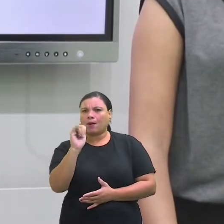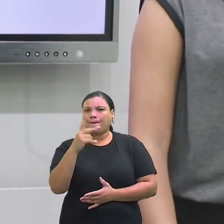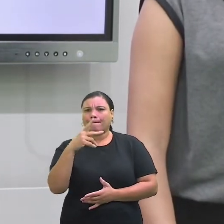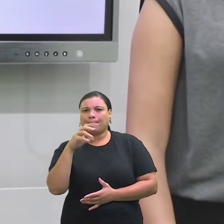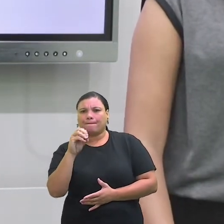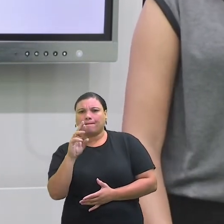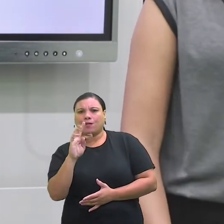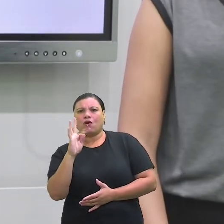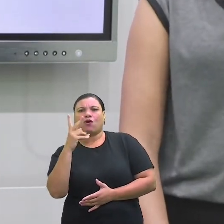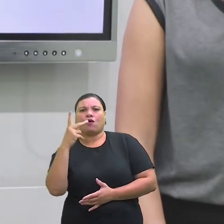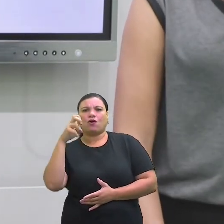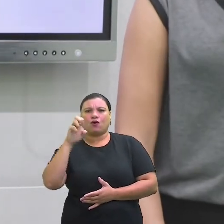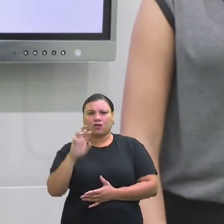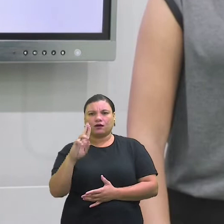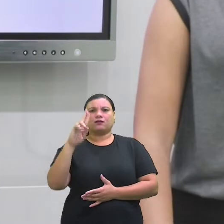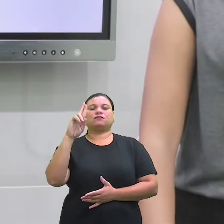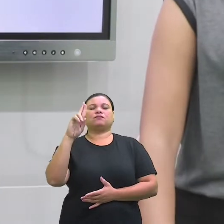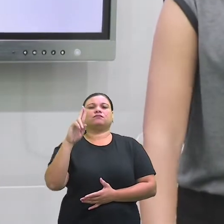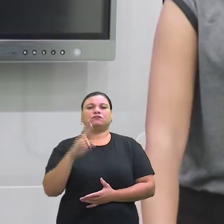Então,